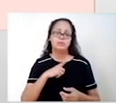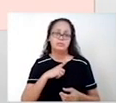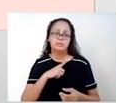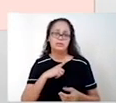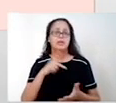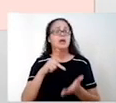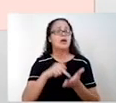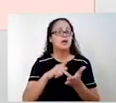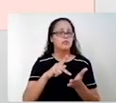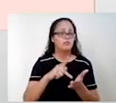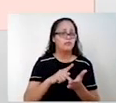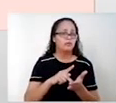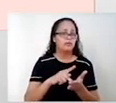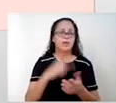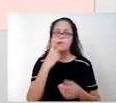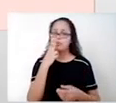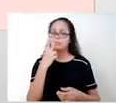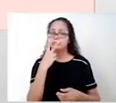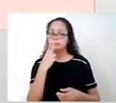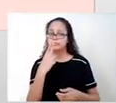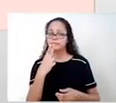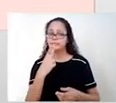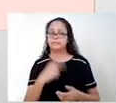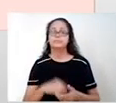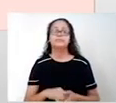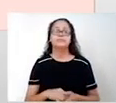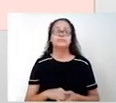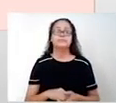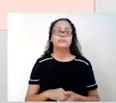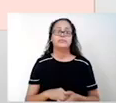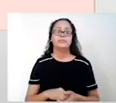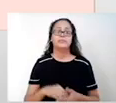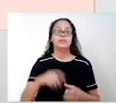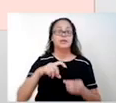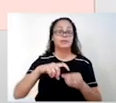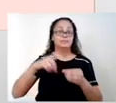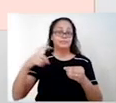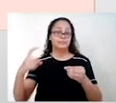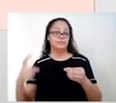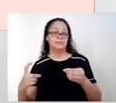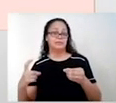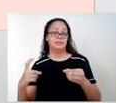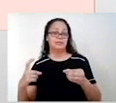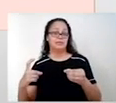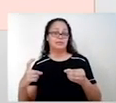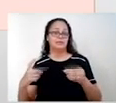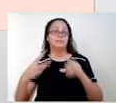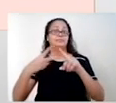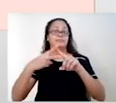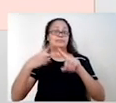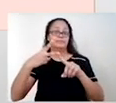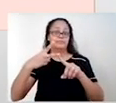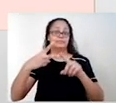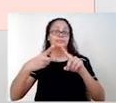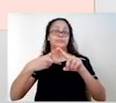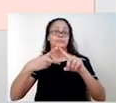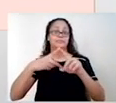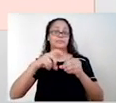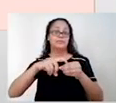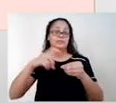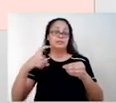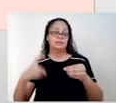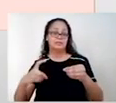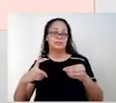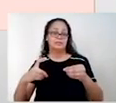de verossimilhanças eu posso ter? Existem dois tipos de verossimilhança. A verossimilhança externa. O que seria isso?